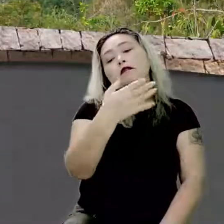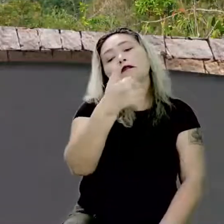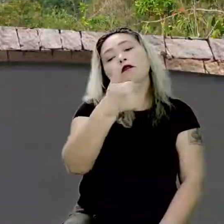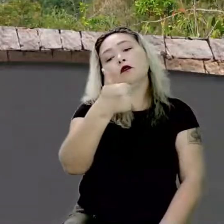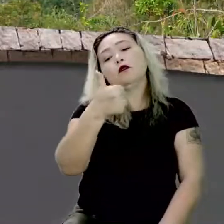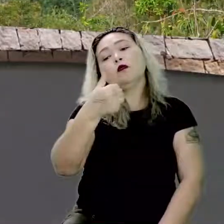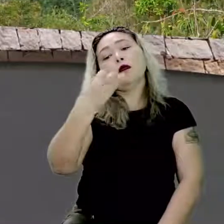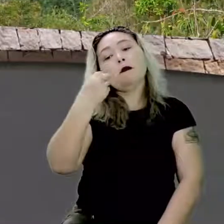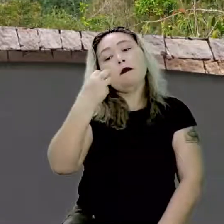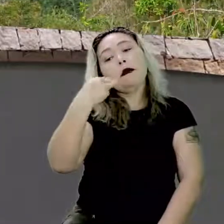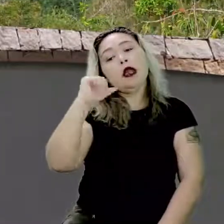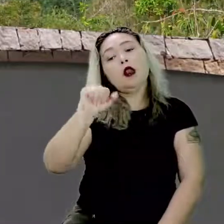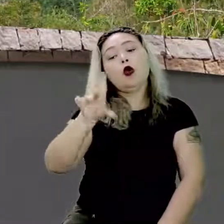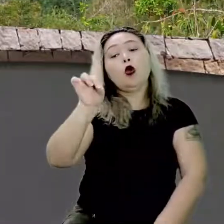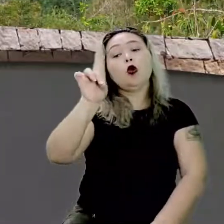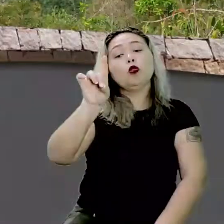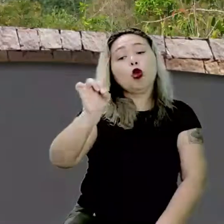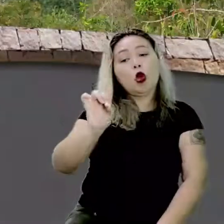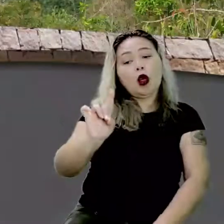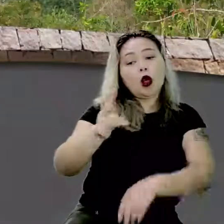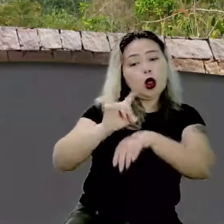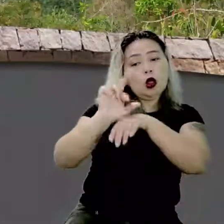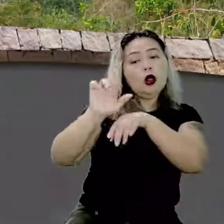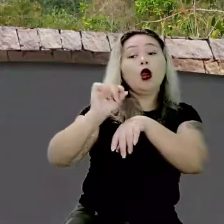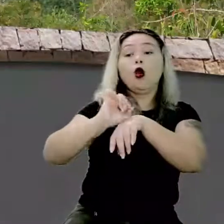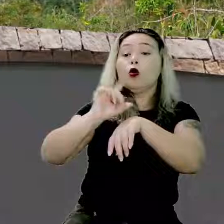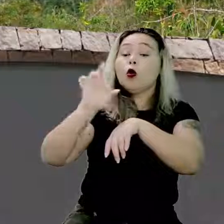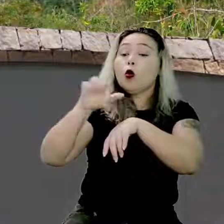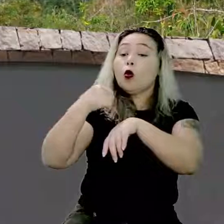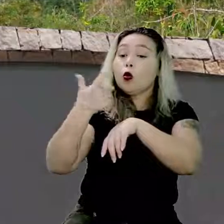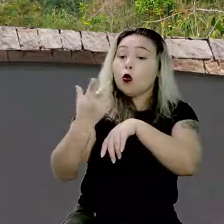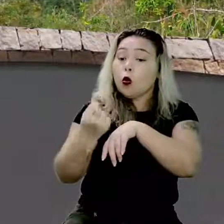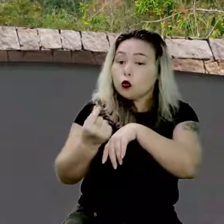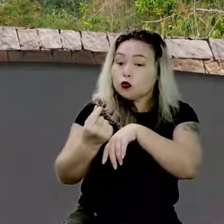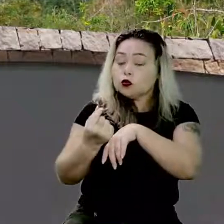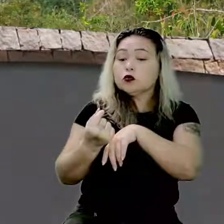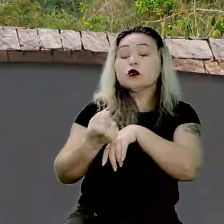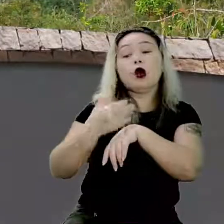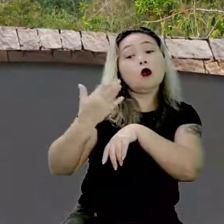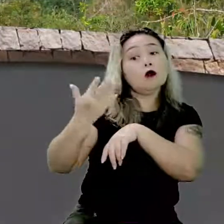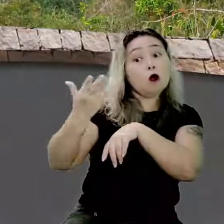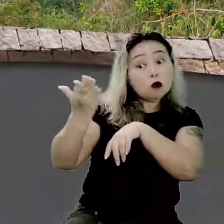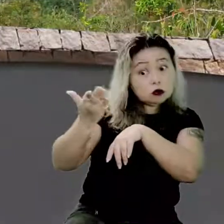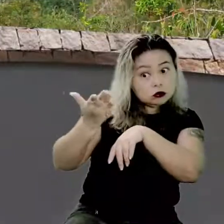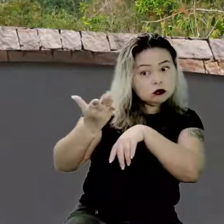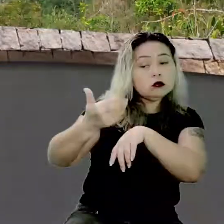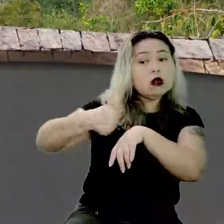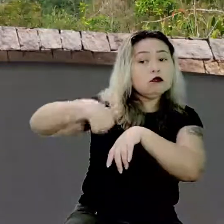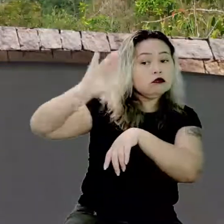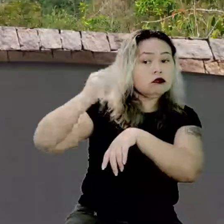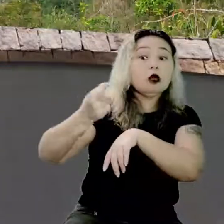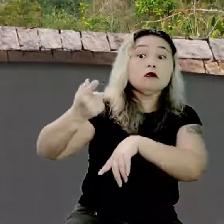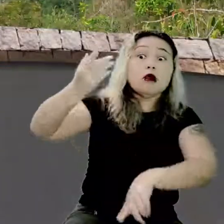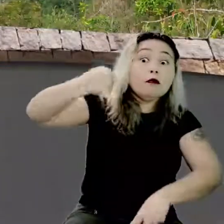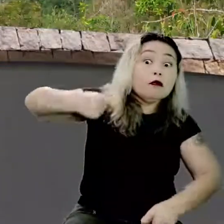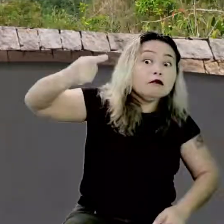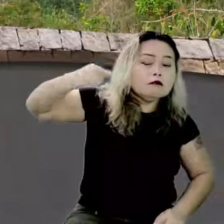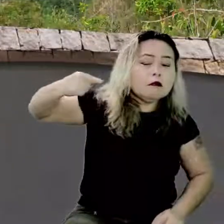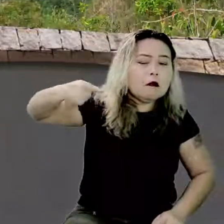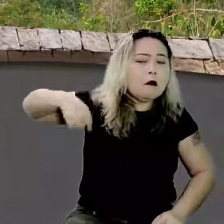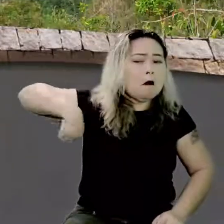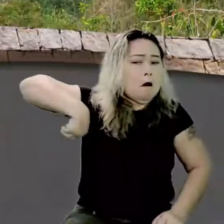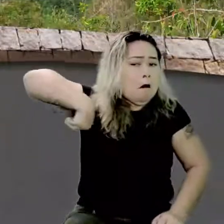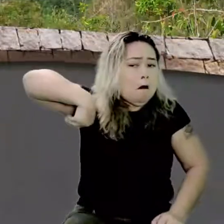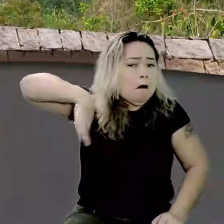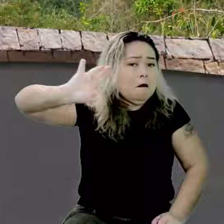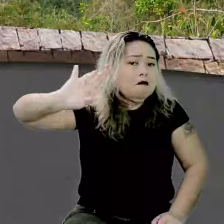411 milhões de dólares hoje é muito dinheiro. Imagine na época. Então, valeu muito,